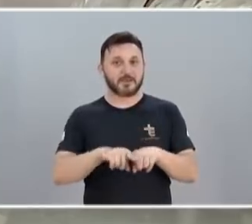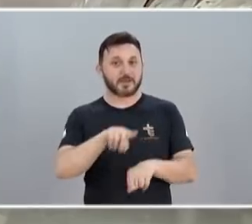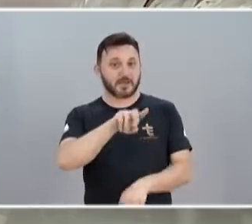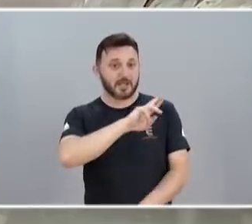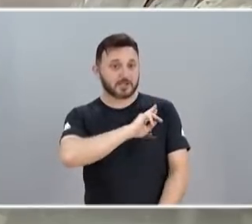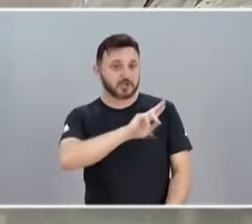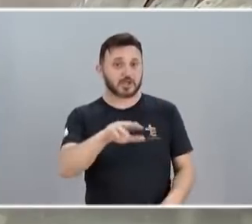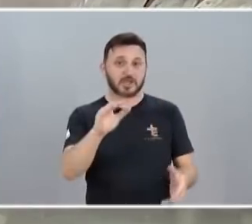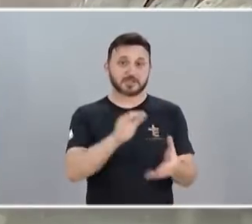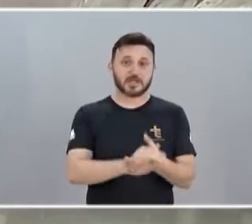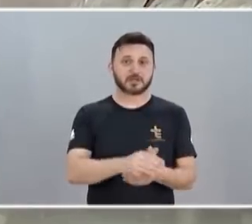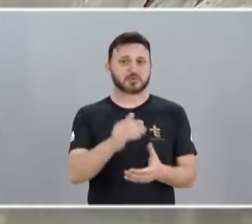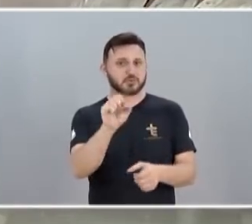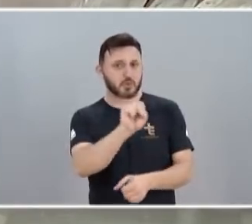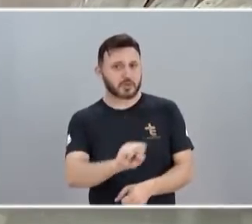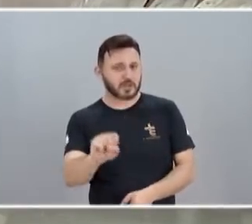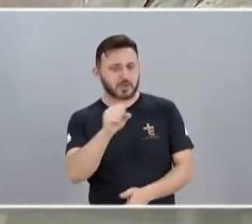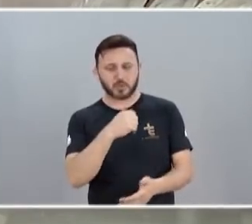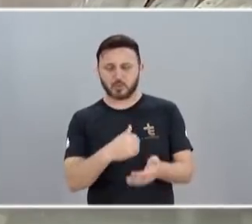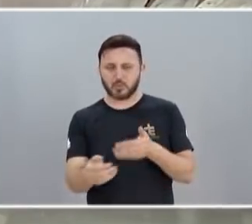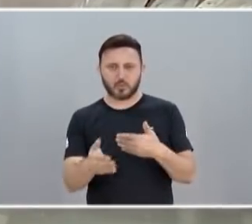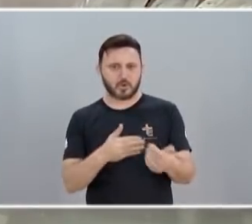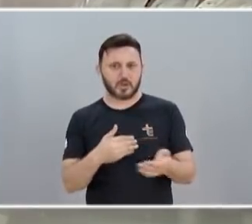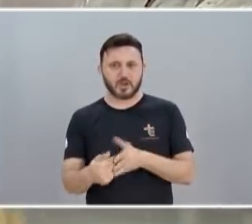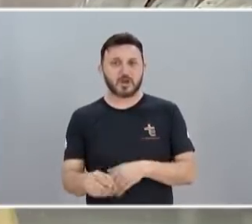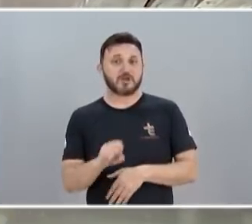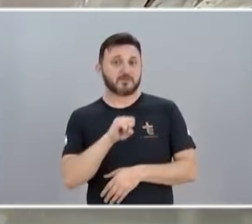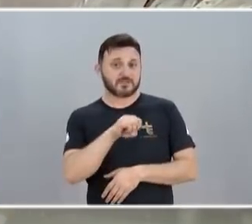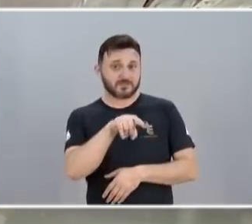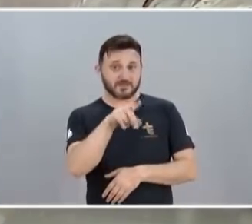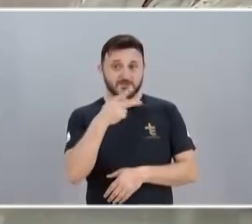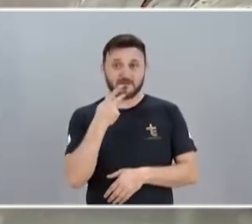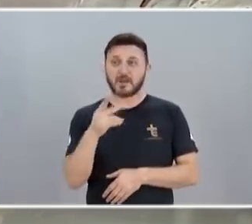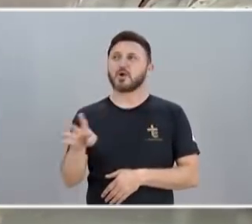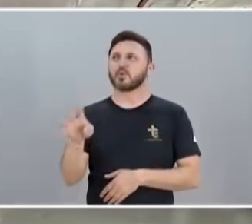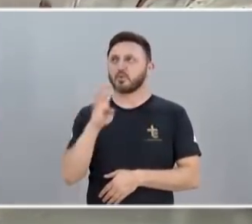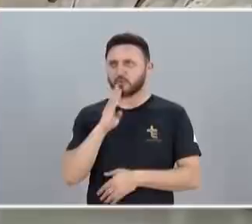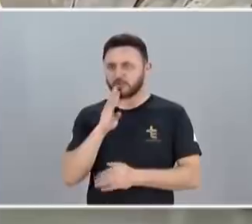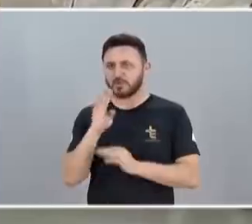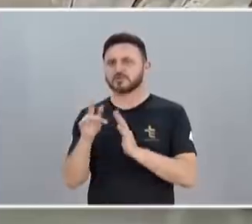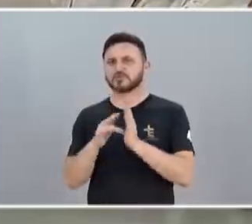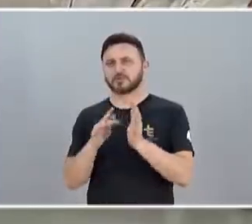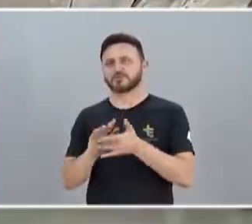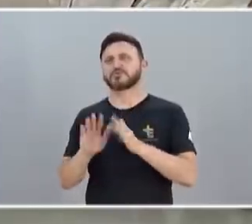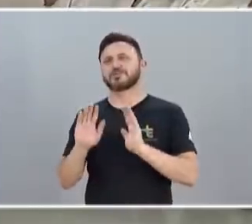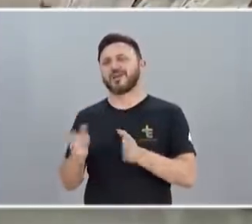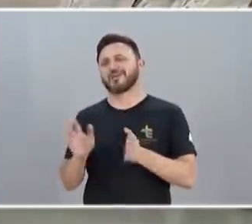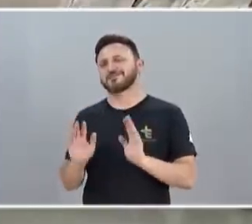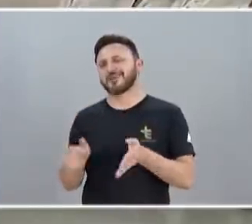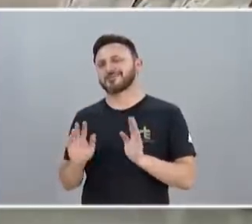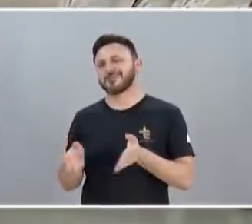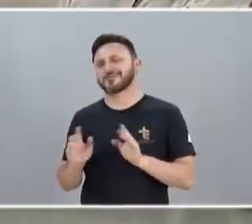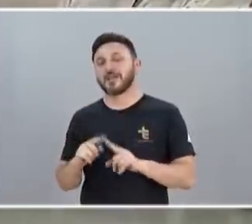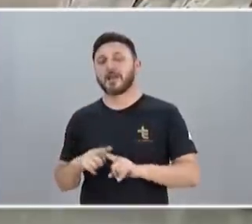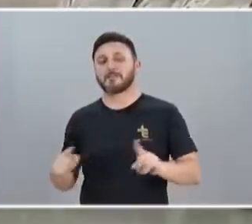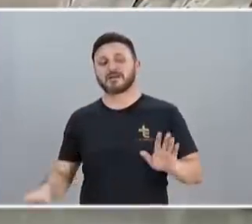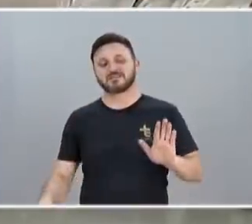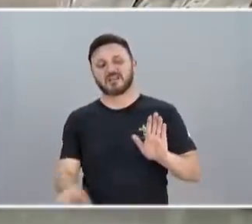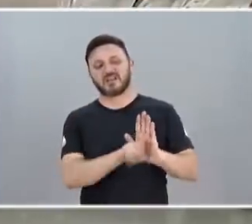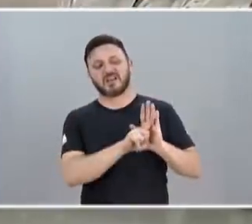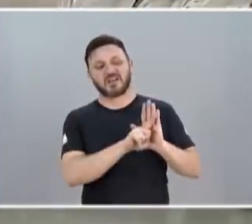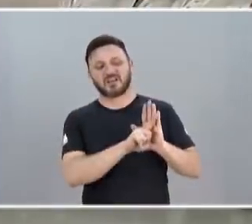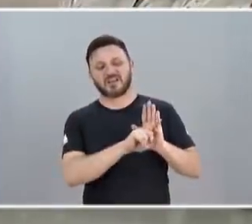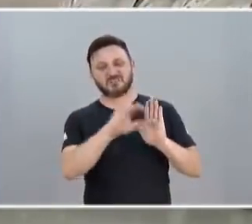você casado, solteiro, no seu estado de vida, diz que conhece Jesus e não guarda os mandamentos, é